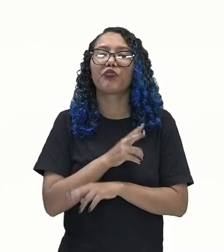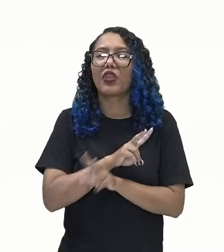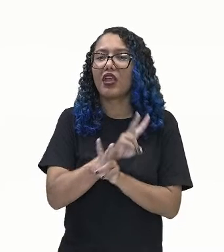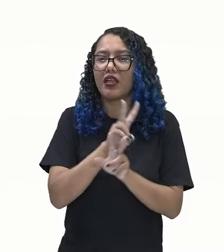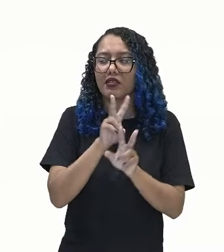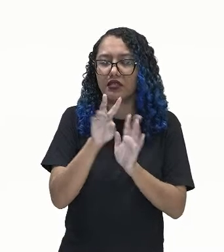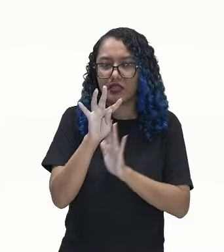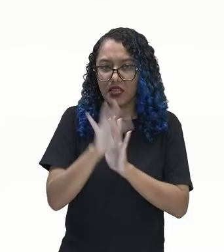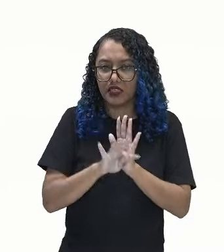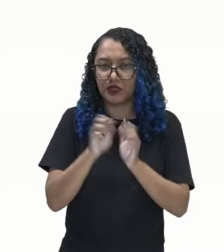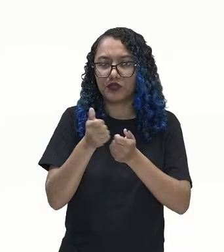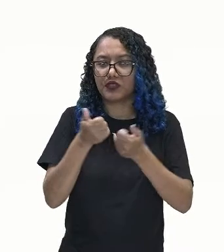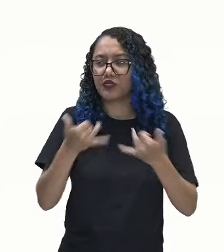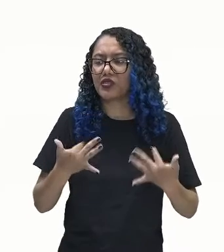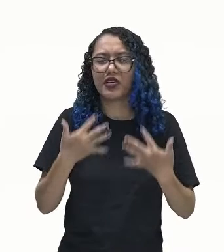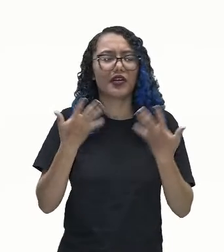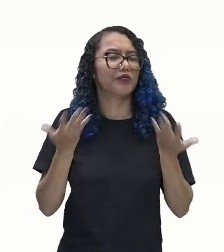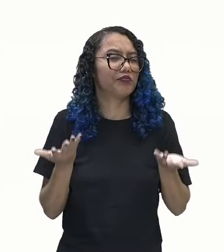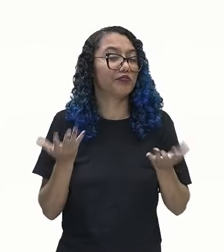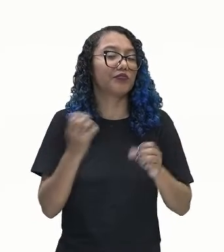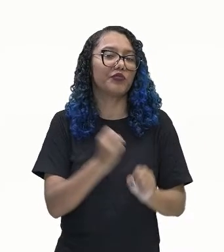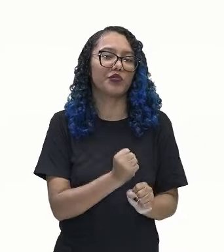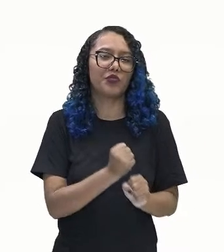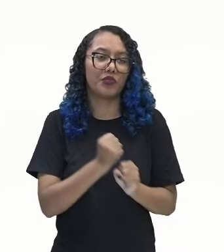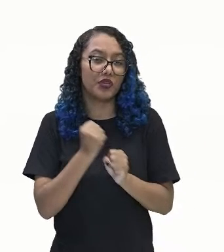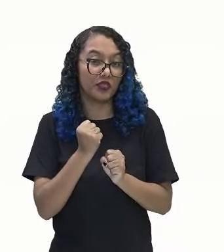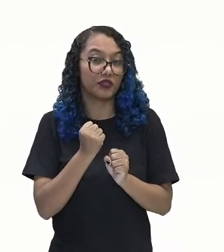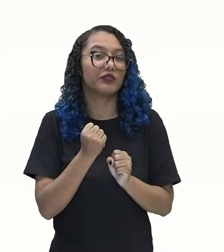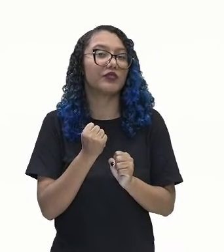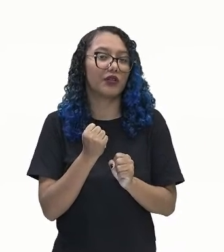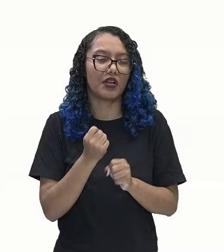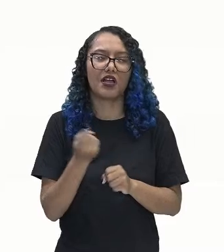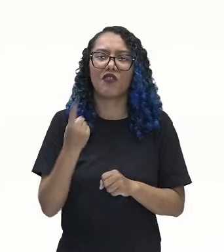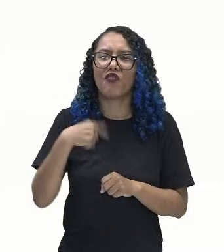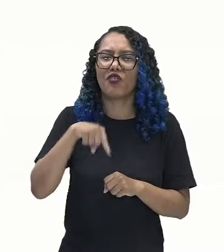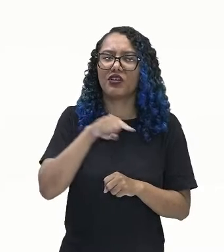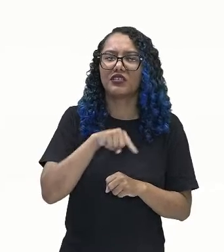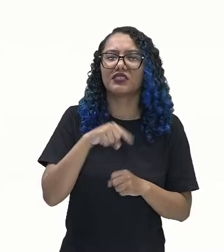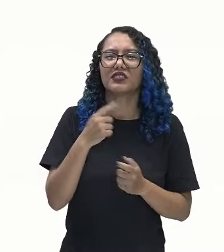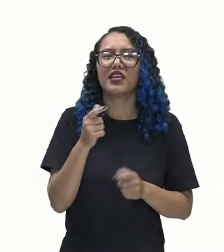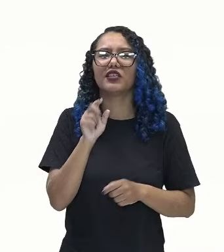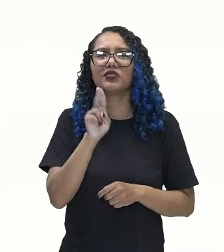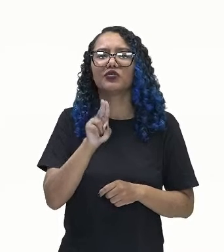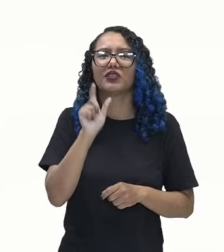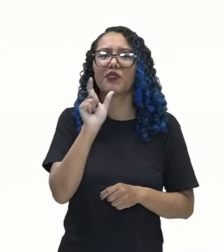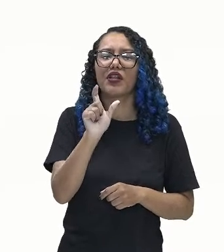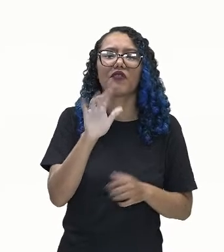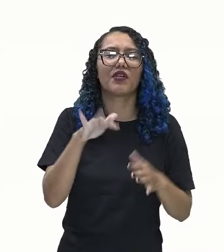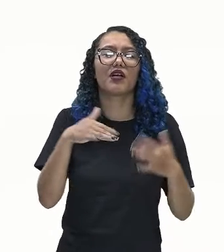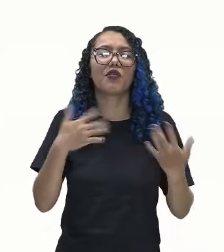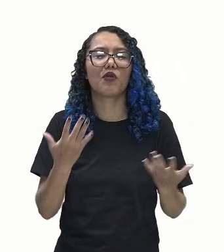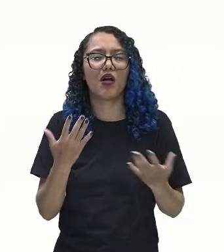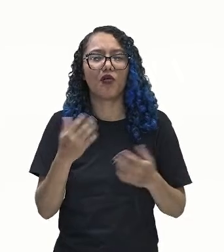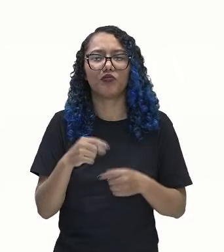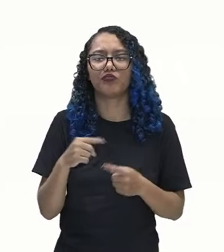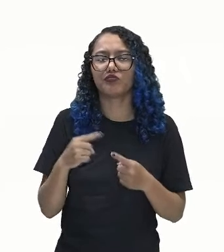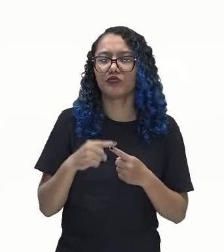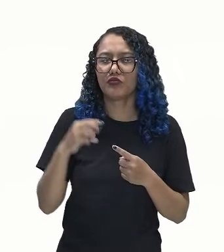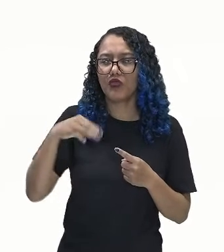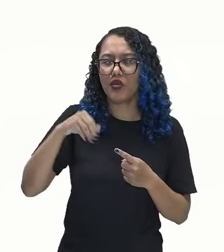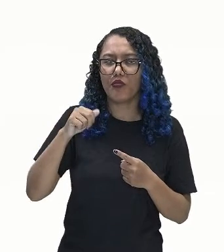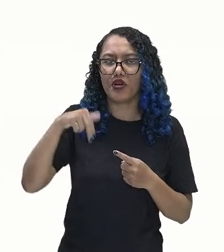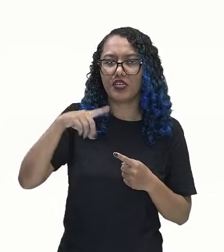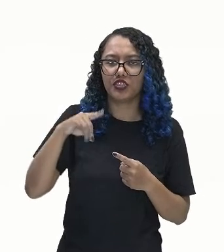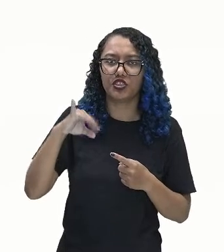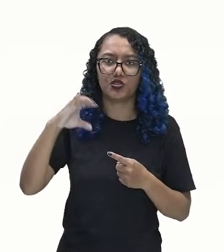certo? Como é que vocês chamam aí, né? Mandioca, macaxeira, aipim. Como será